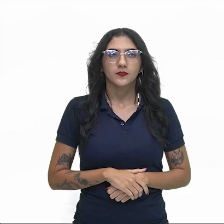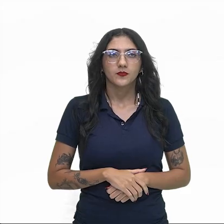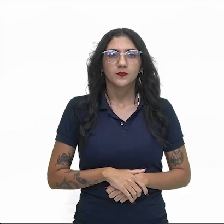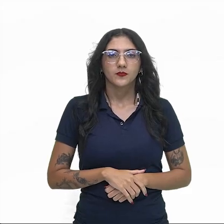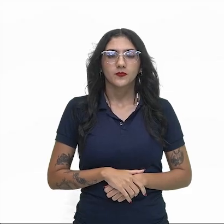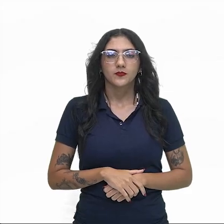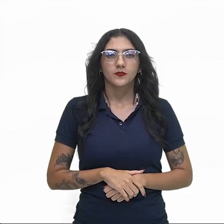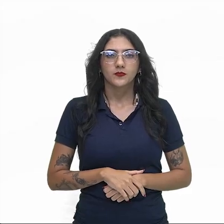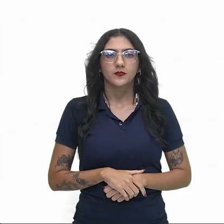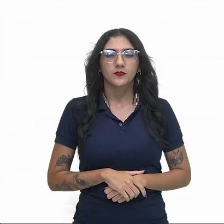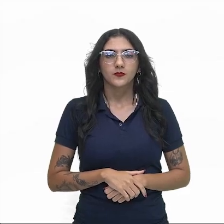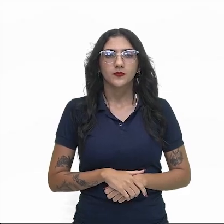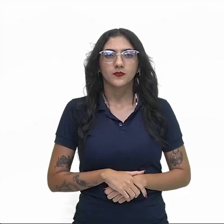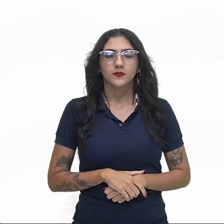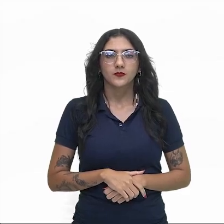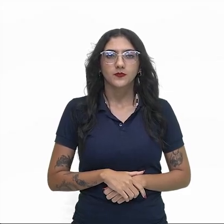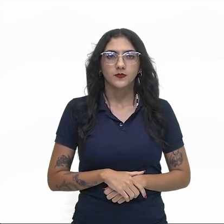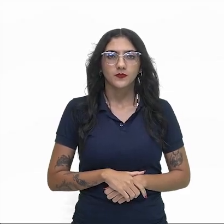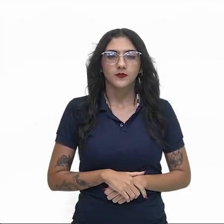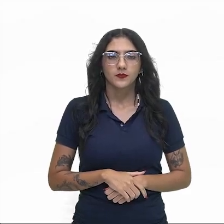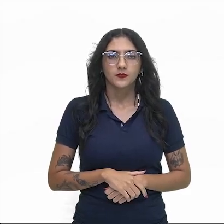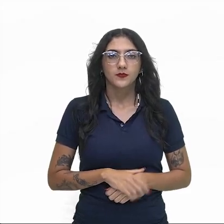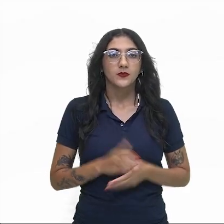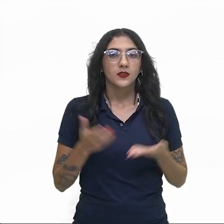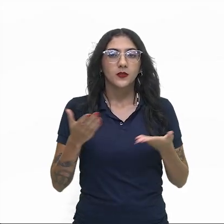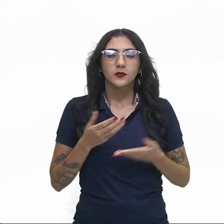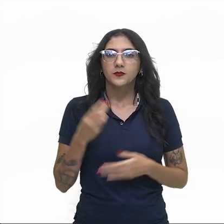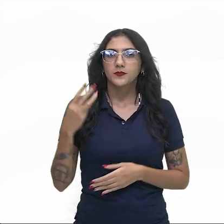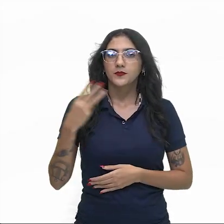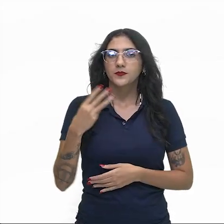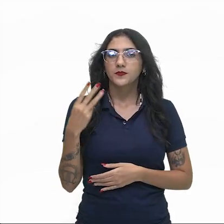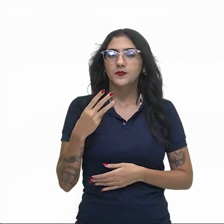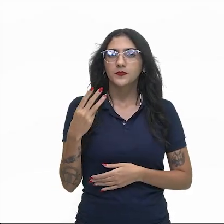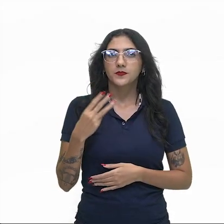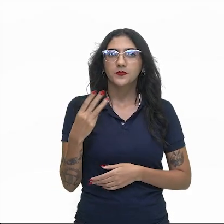ponto, para o próximo tópico. Tópico 3 diz assim: